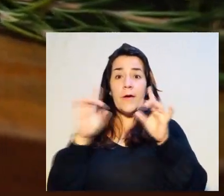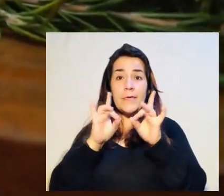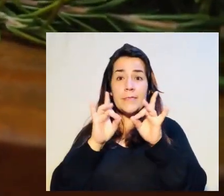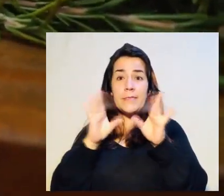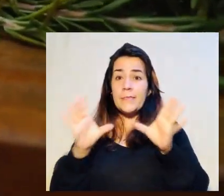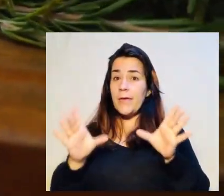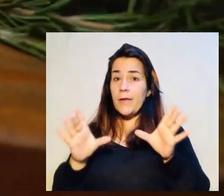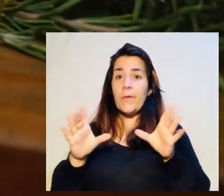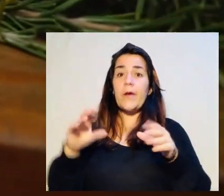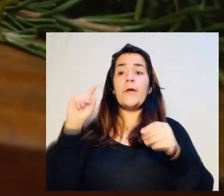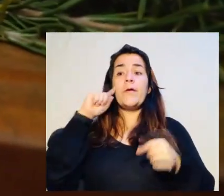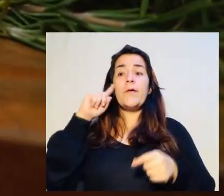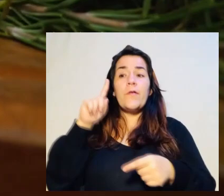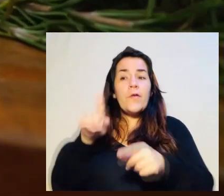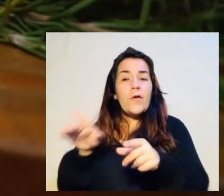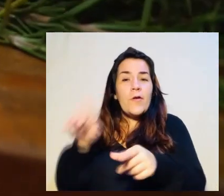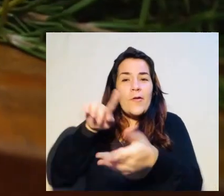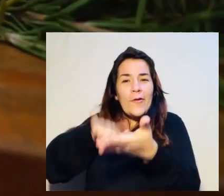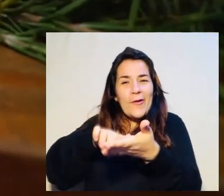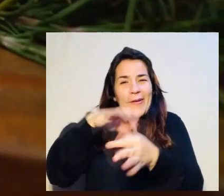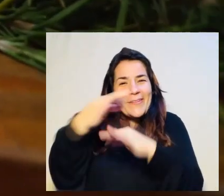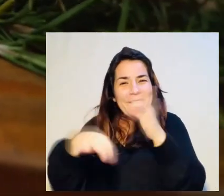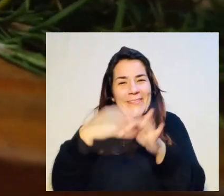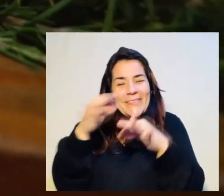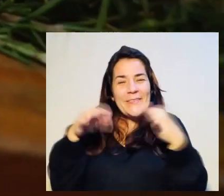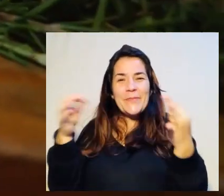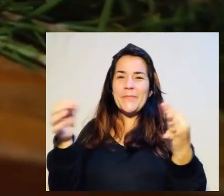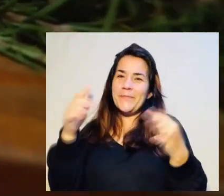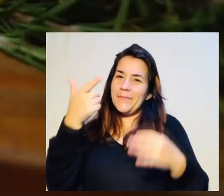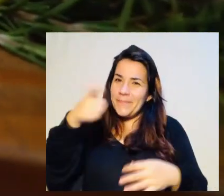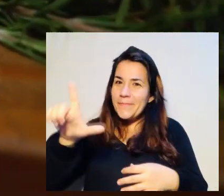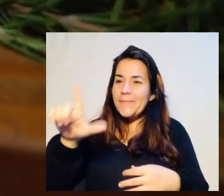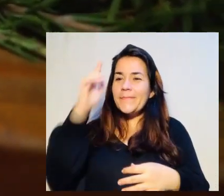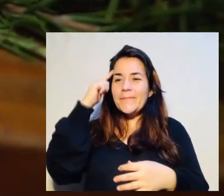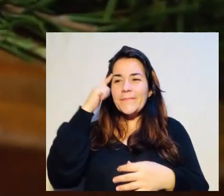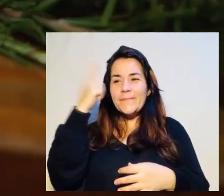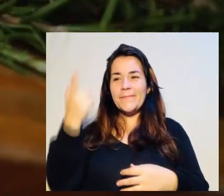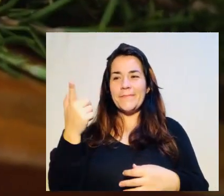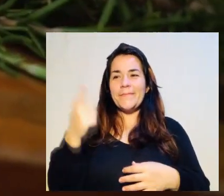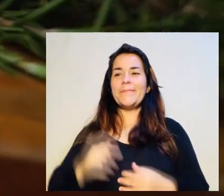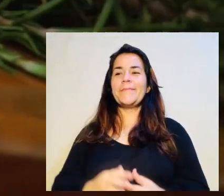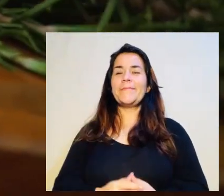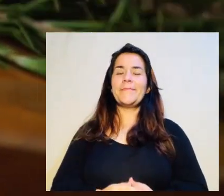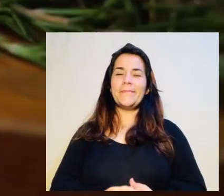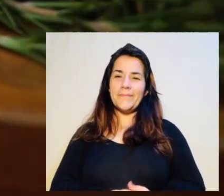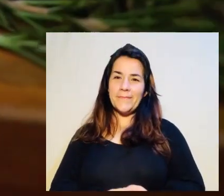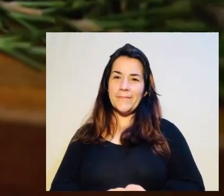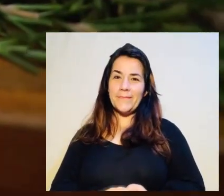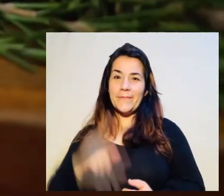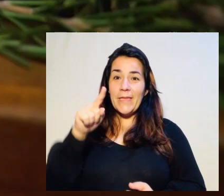Dá um nozinho, bota o dedinho, dá outro nozinho.